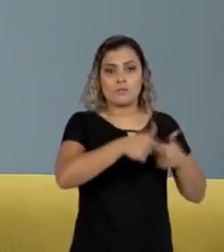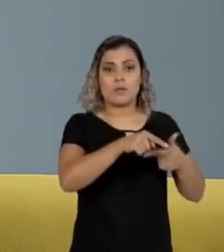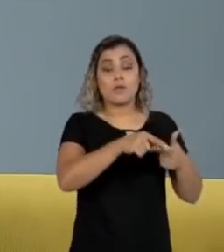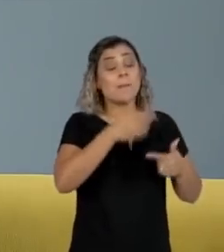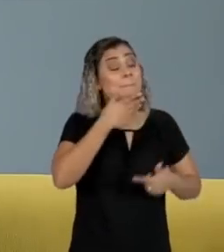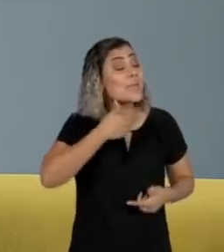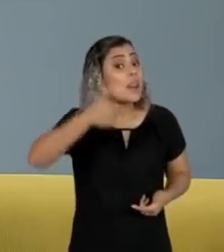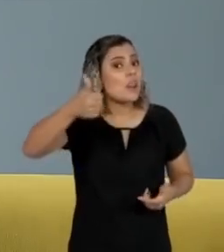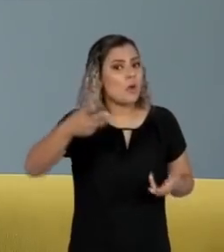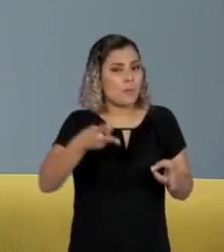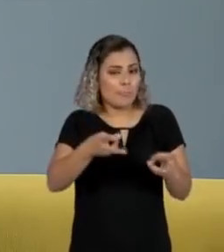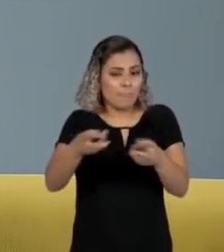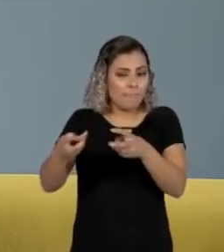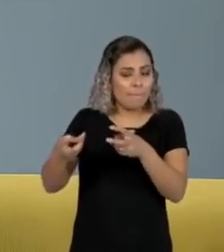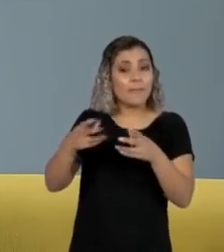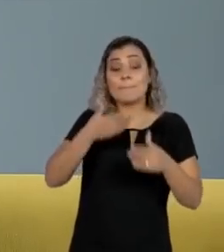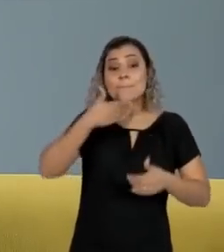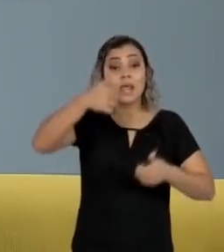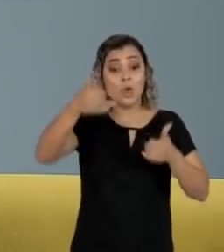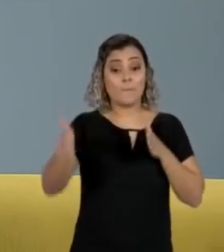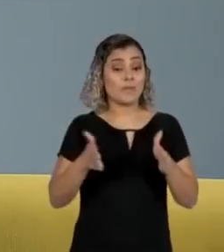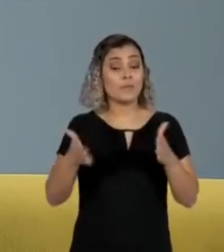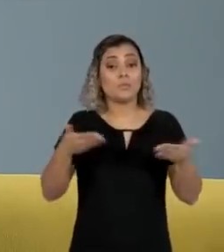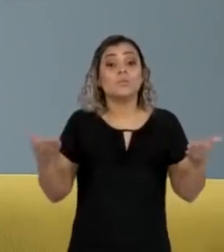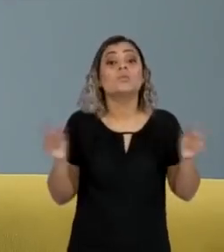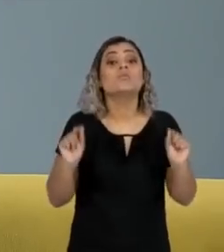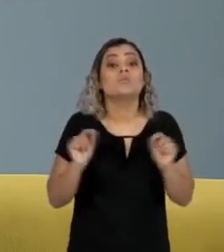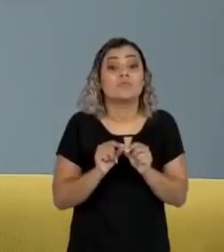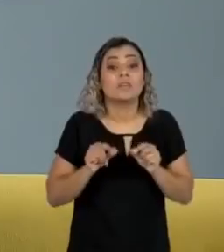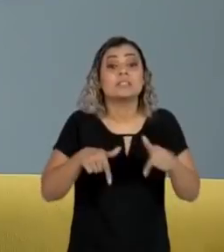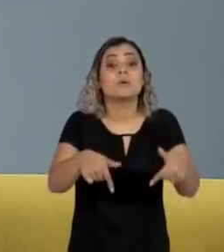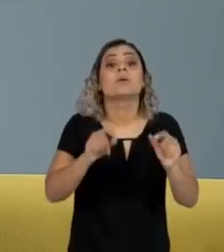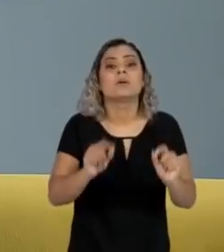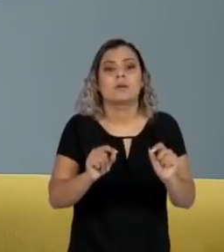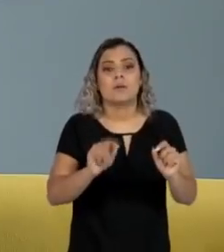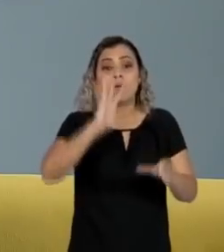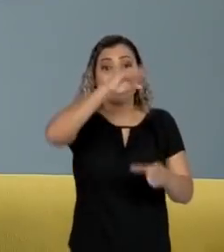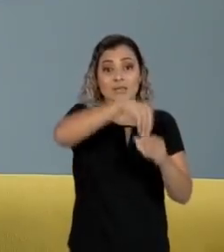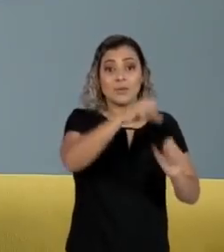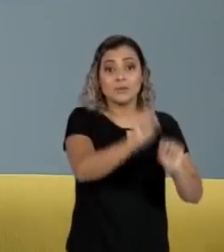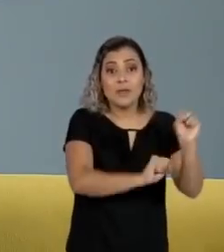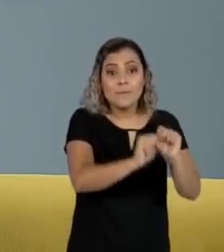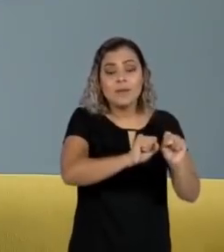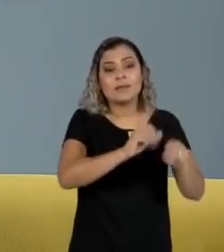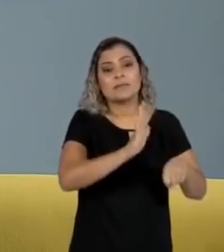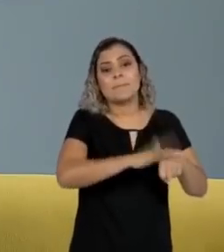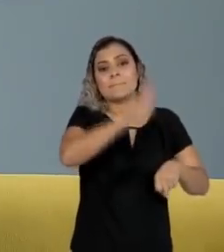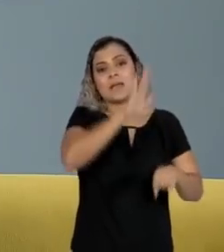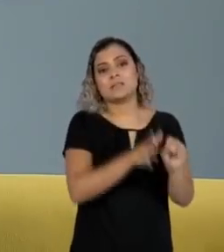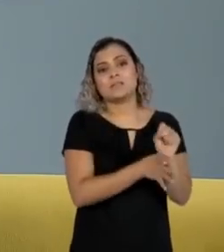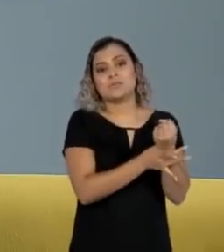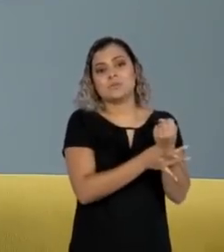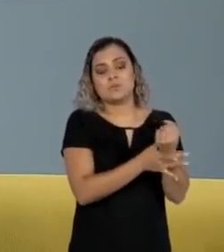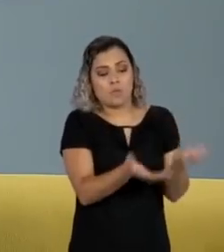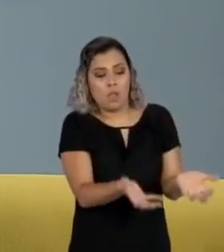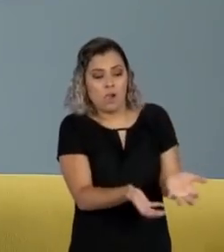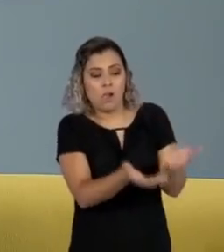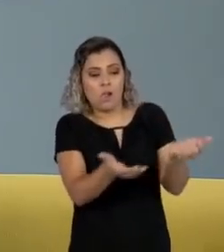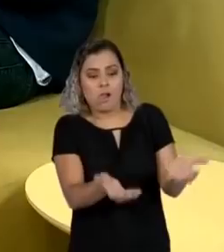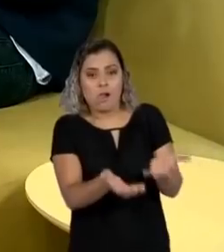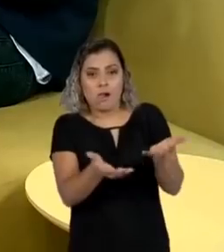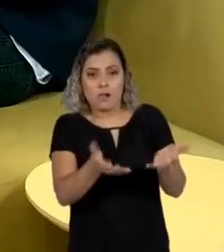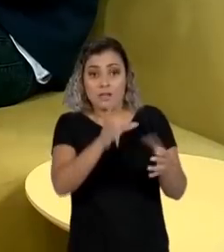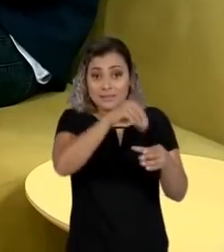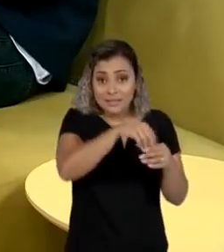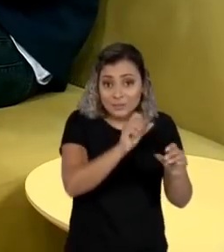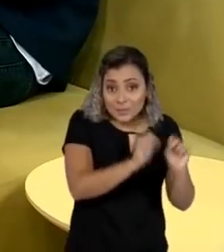melhor maneira, né, de você enfrentar esse tipo de situação é criando ambientes mais seguros, né? E isso não passa apenas pelas empresas, porque